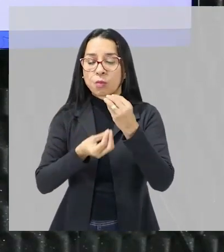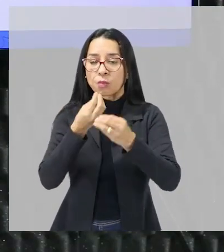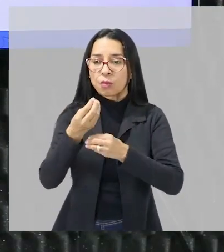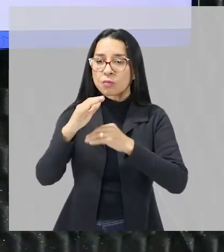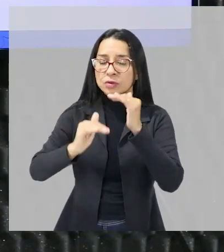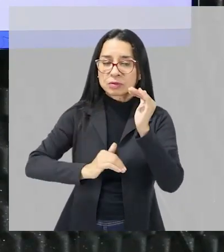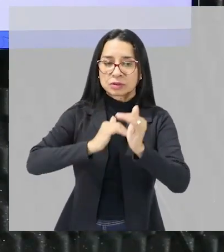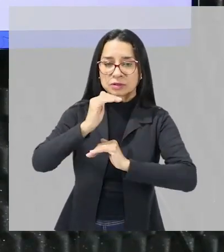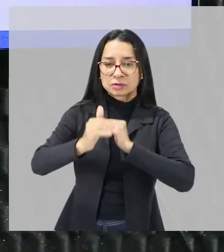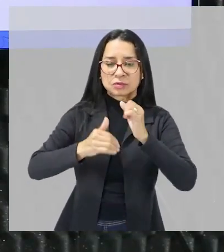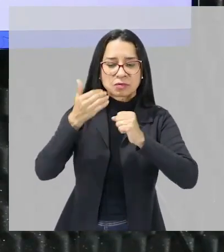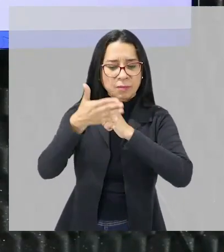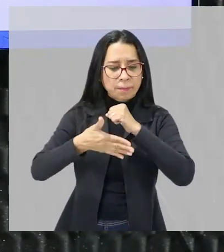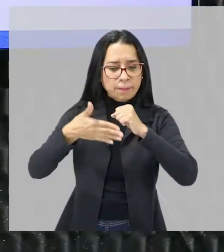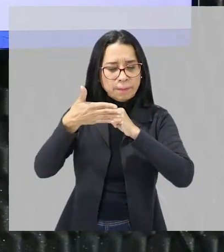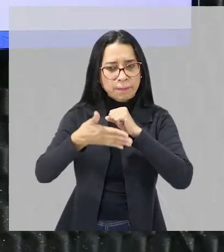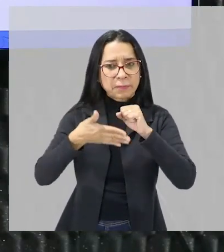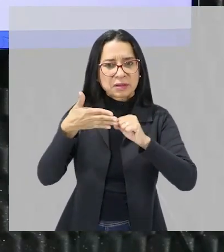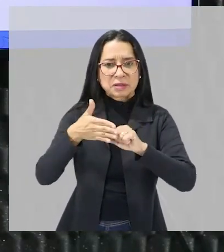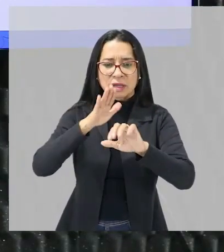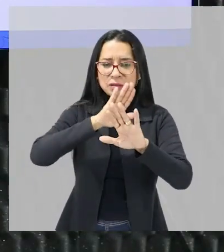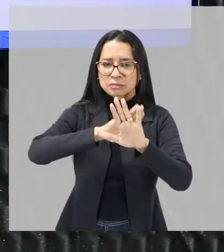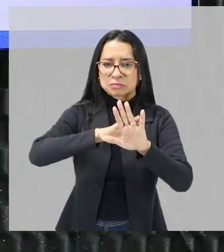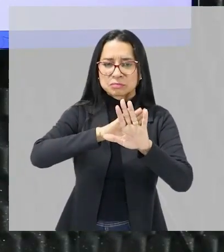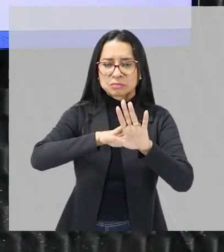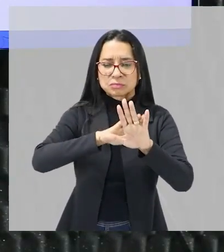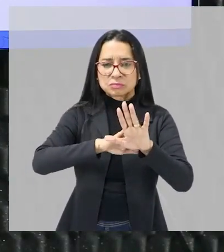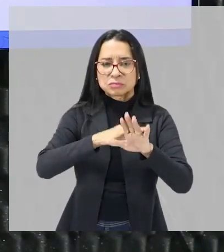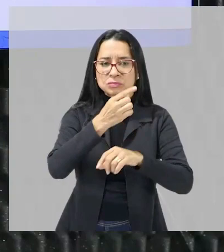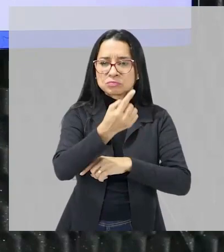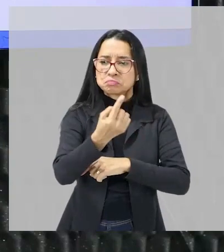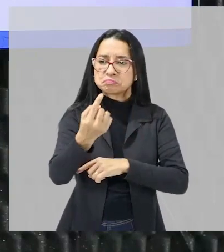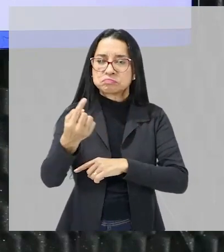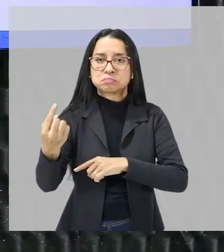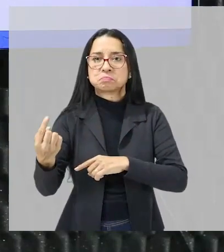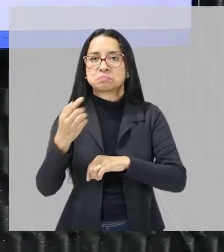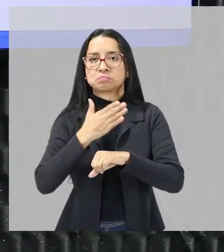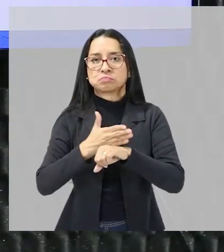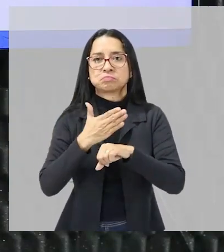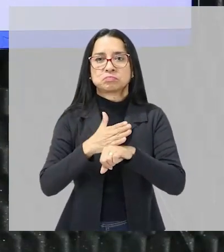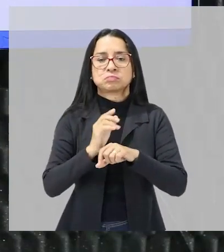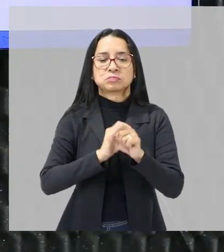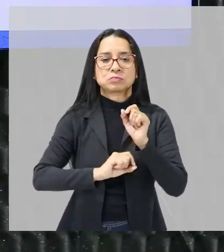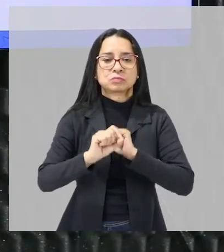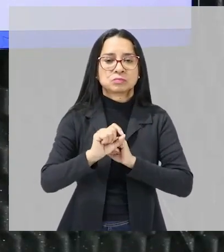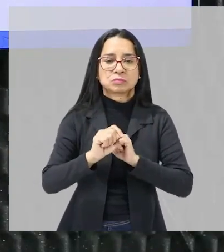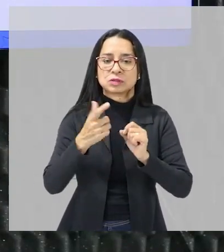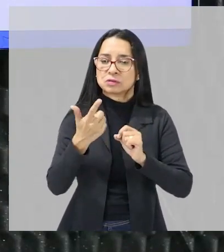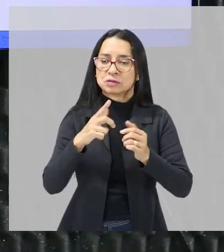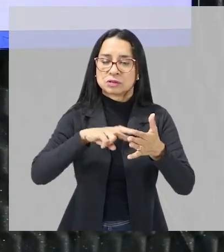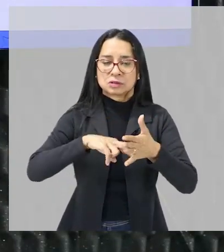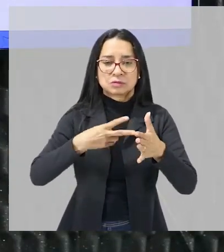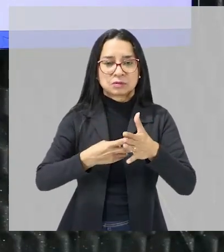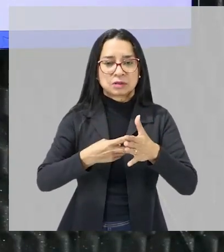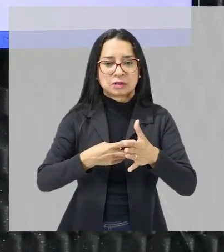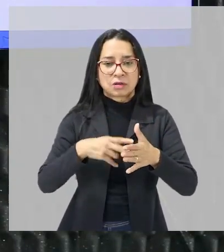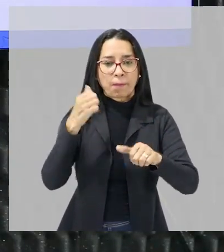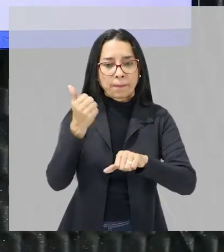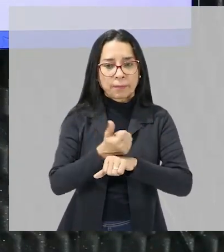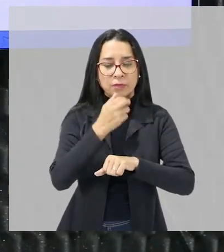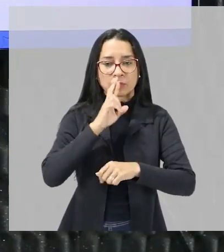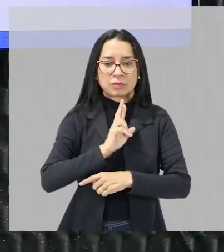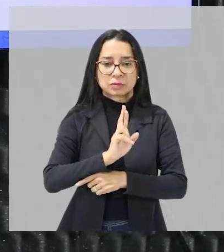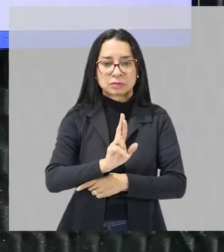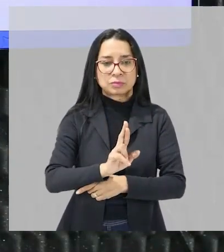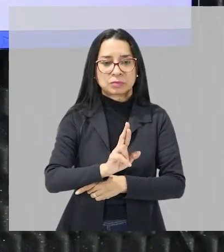baseada somente no indivíduo ou nas práticas do indivíduo? Também não faz sentido. Então a melhor opção que responde a essa